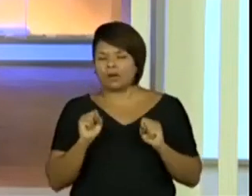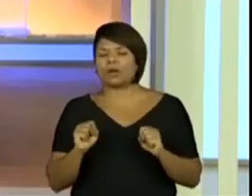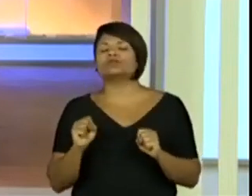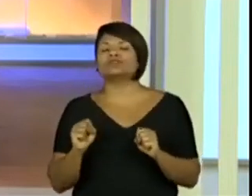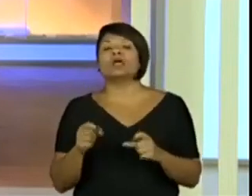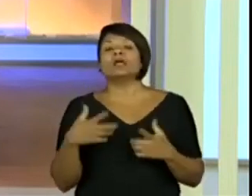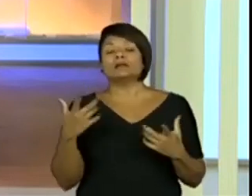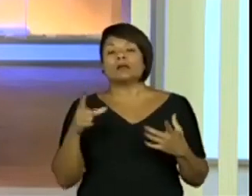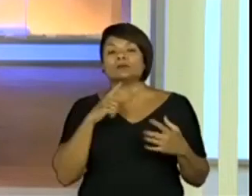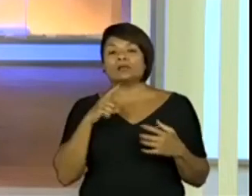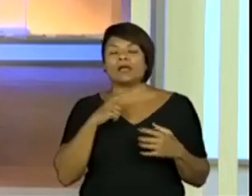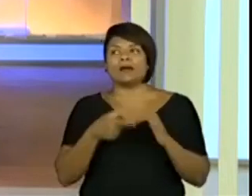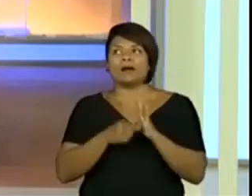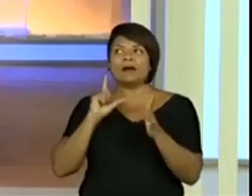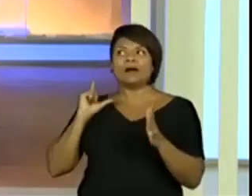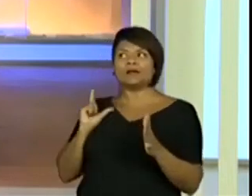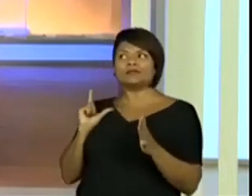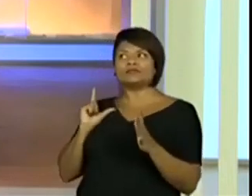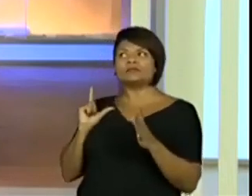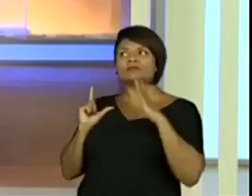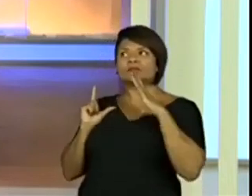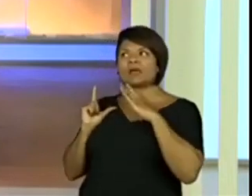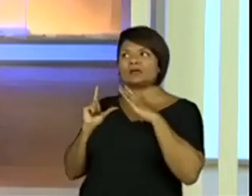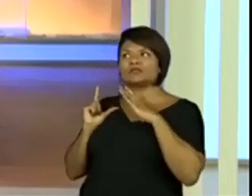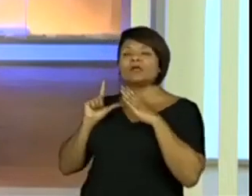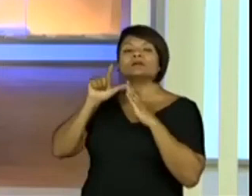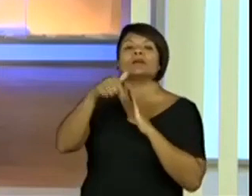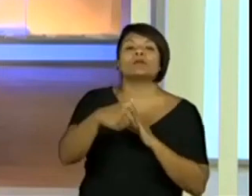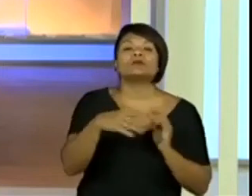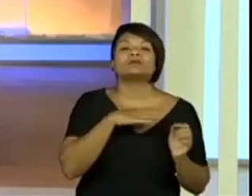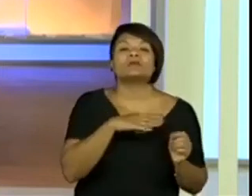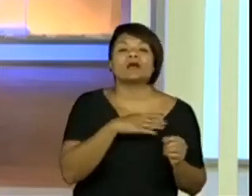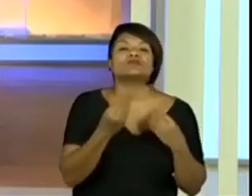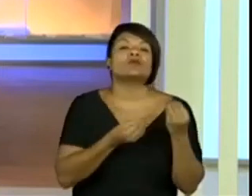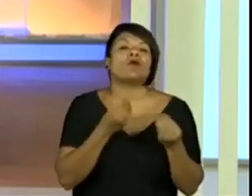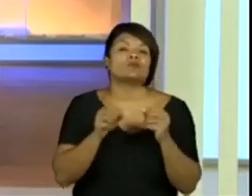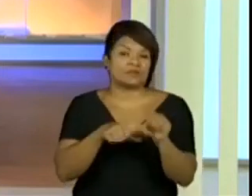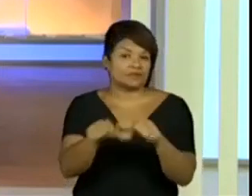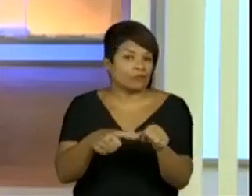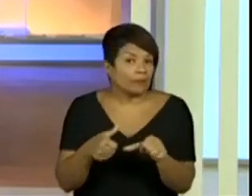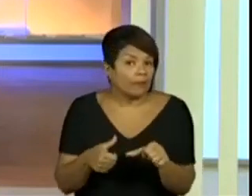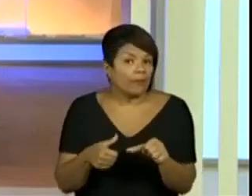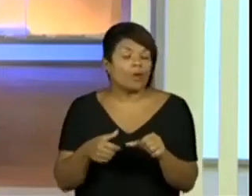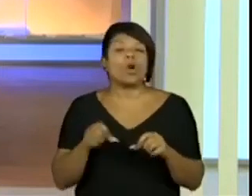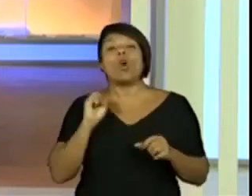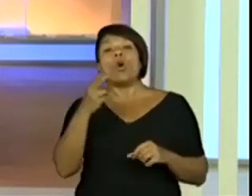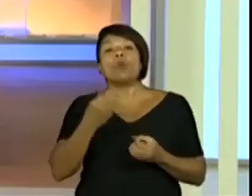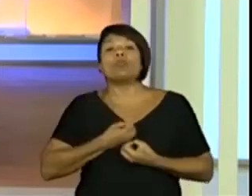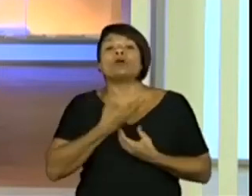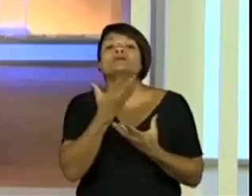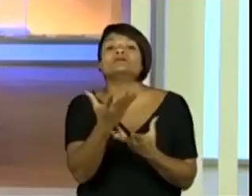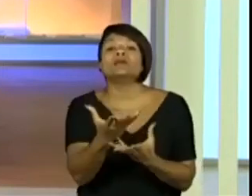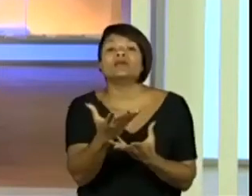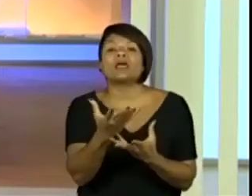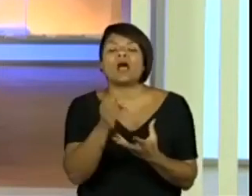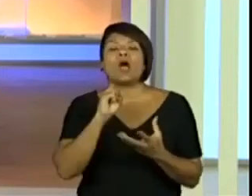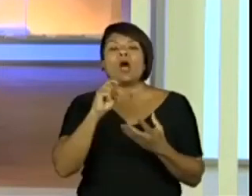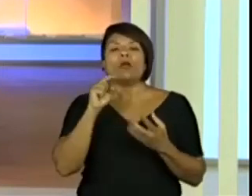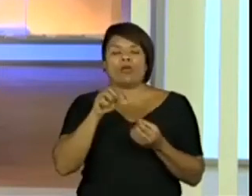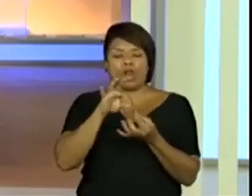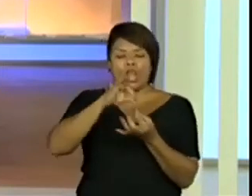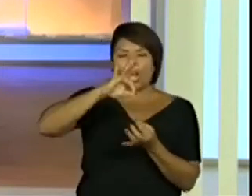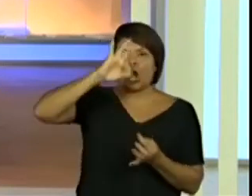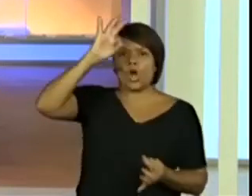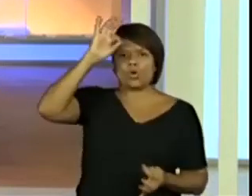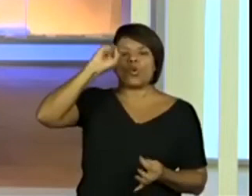e depois, fazer uma poesia, um poema longo, menor, como um haikai,